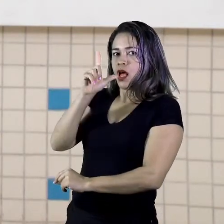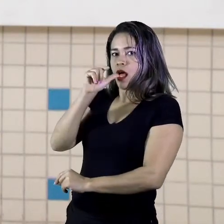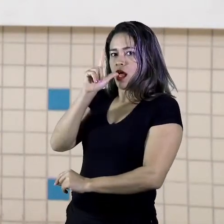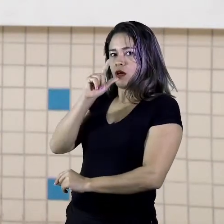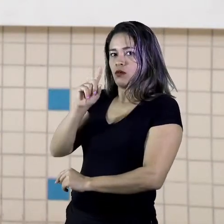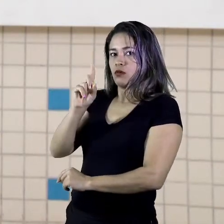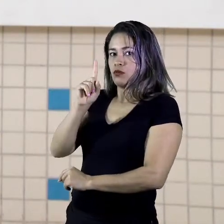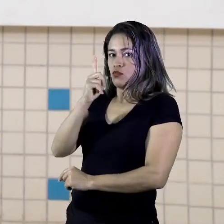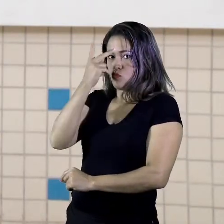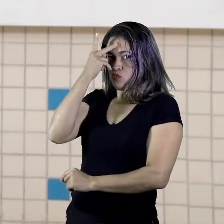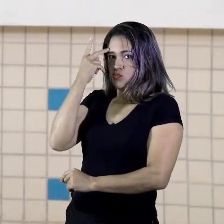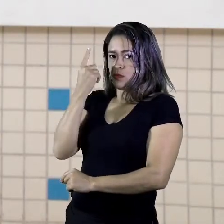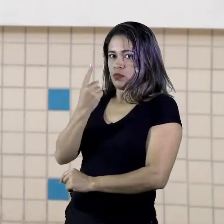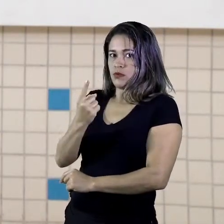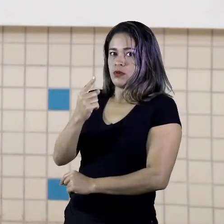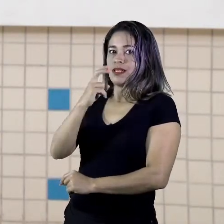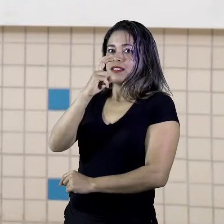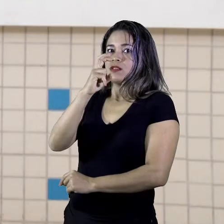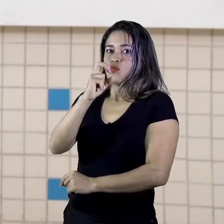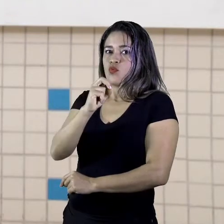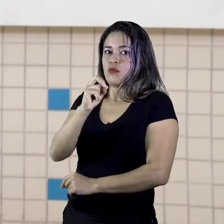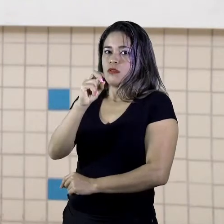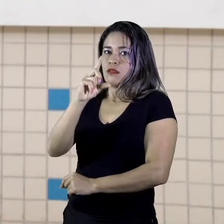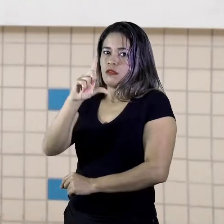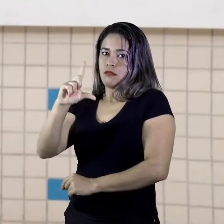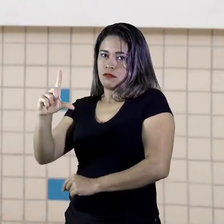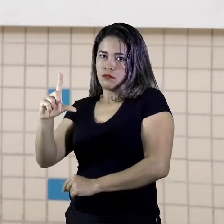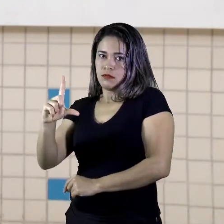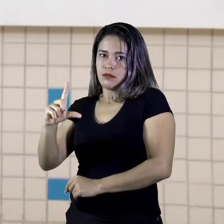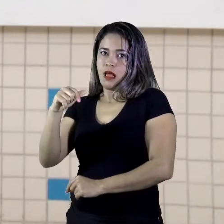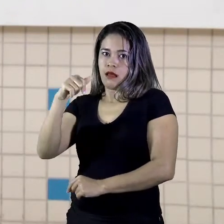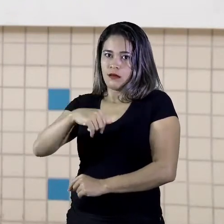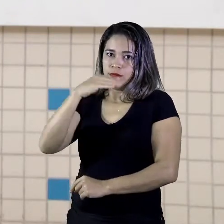consumimos quase 5 vezes mais do que isso.